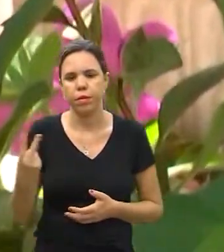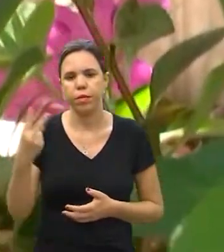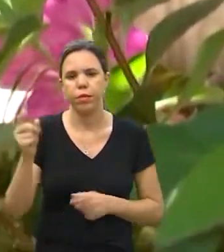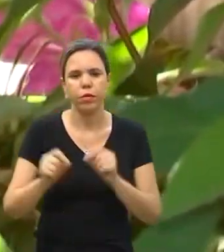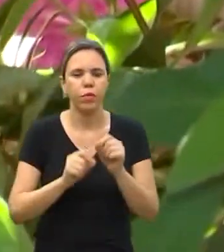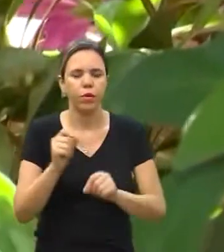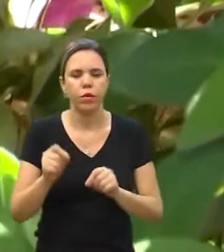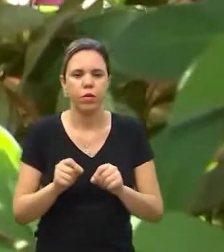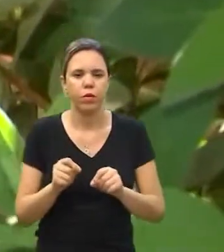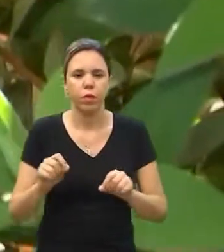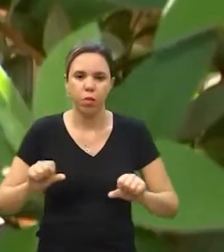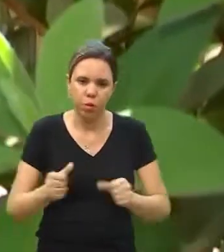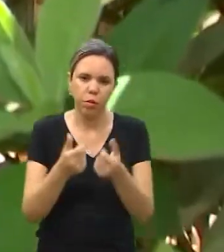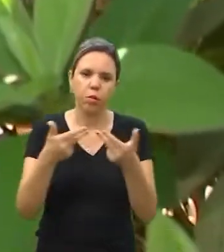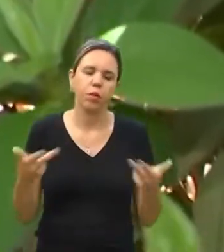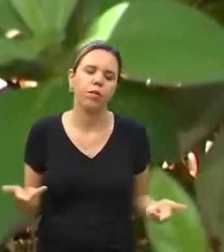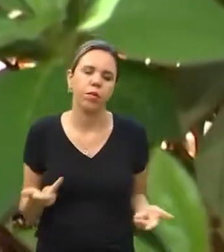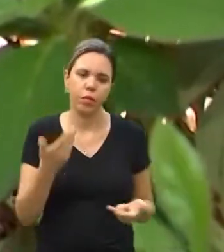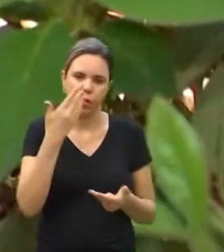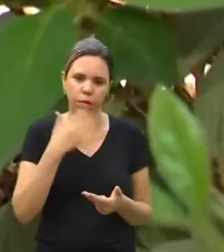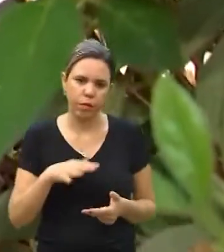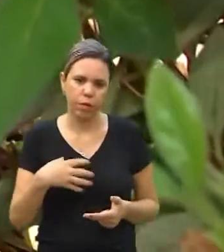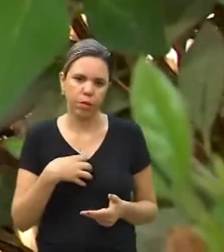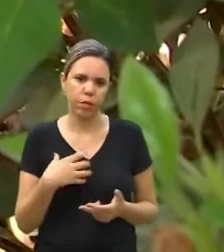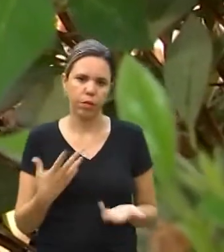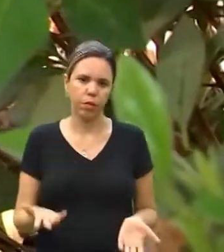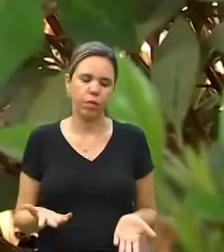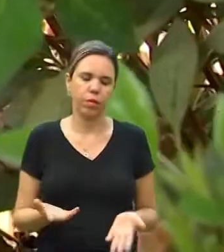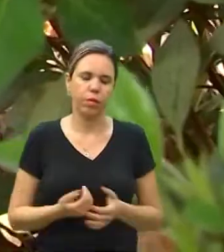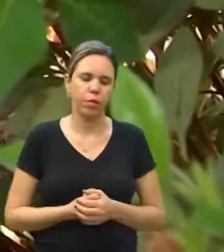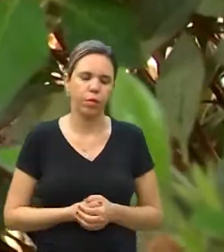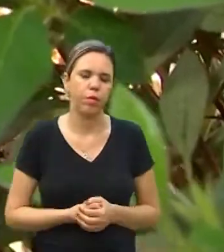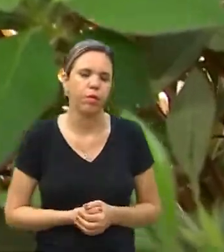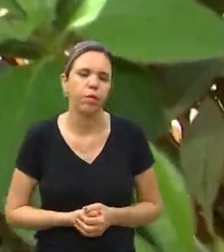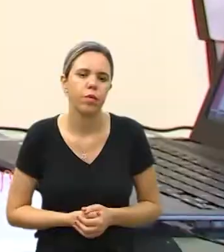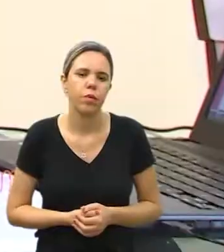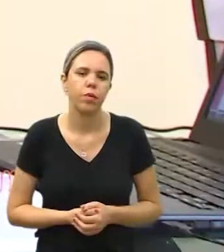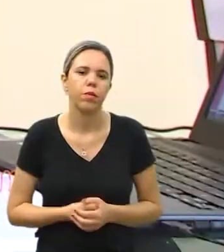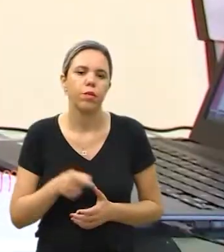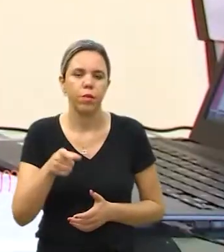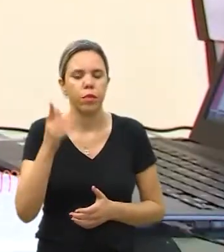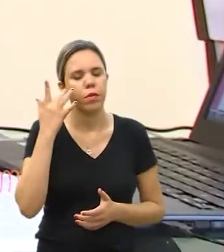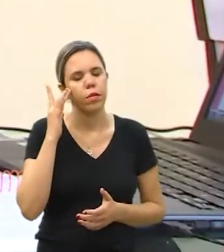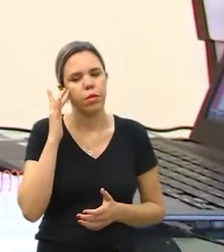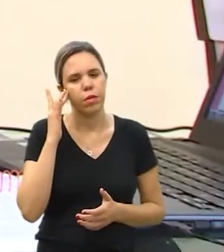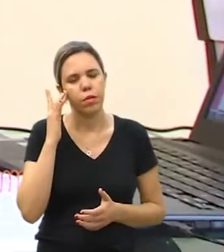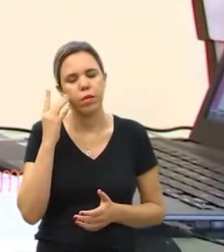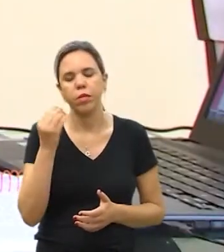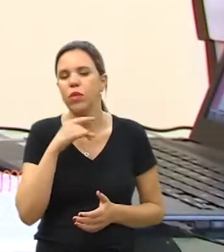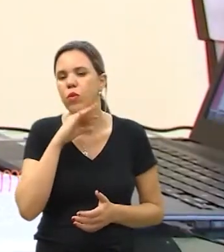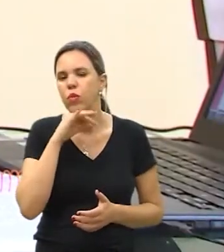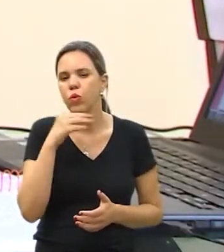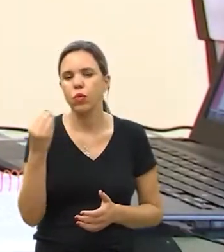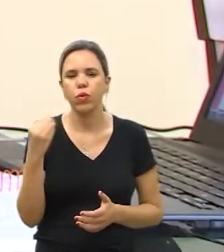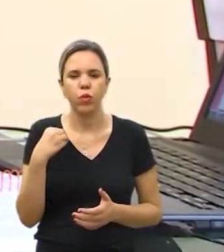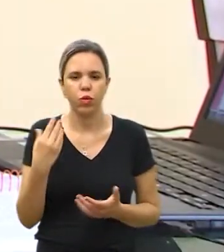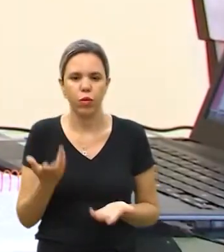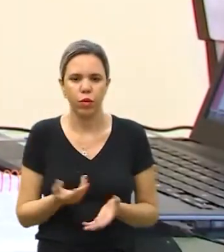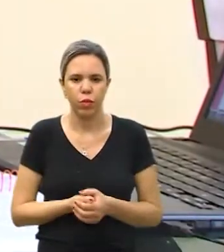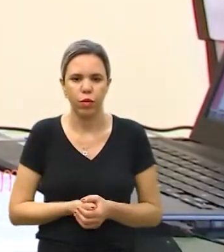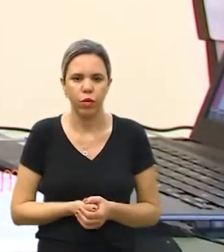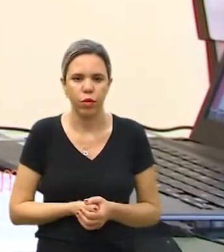Valorizar o quê? Os pontos positivos da criança. Entendeu? E os pontos que você acha que é fraco, que são